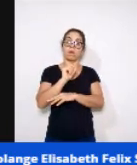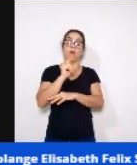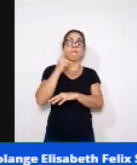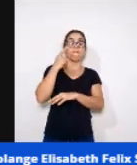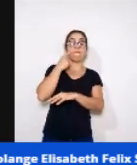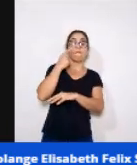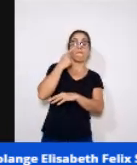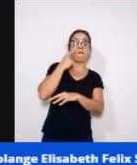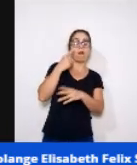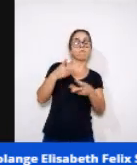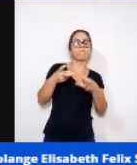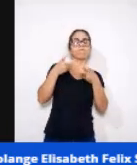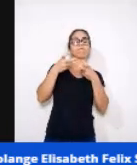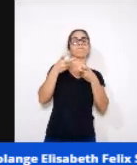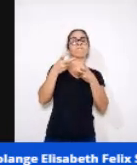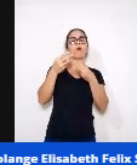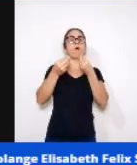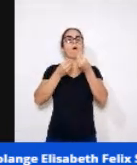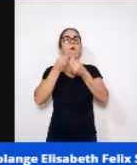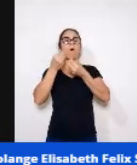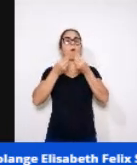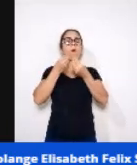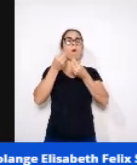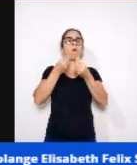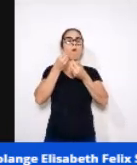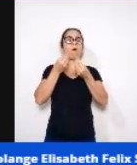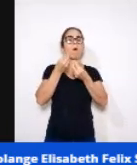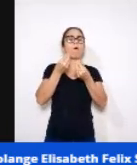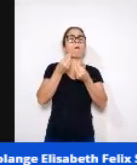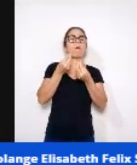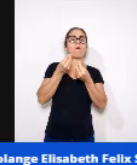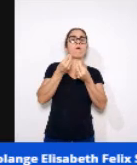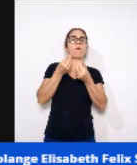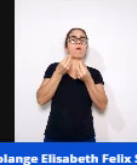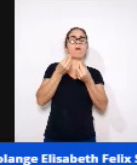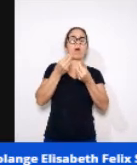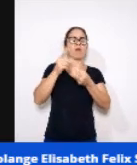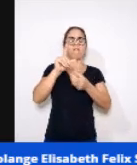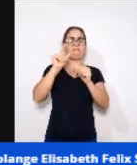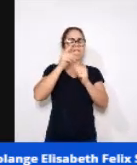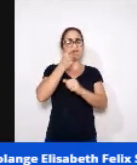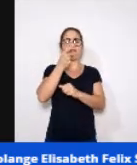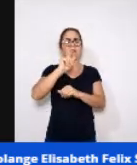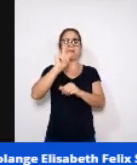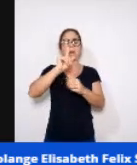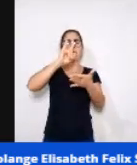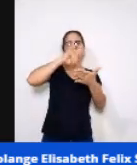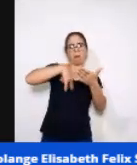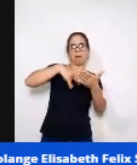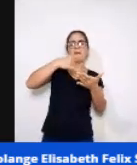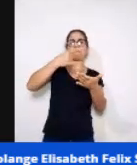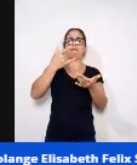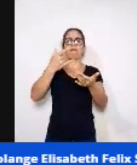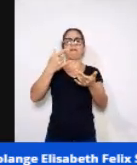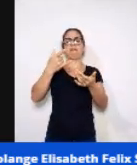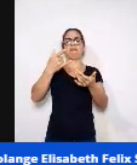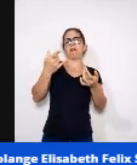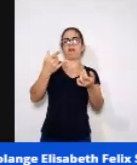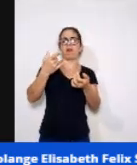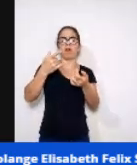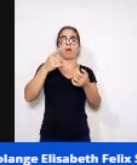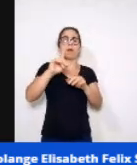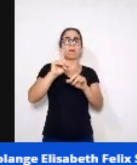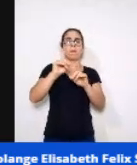diagnosticar de alguma forma, e aqui eu não estou falando de fazer uma prova diagnóstica propriamente dita, mas é eu,